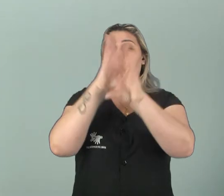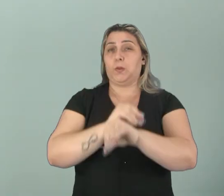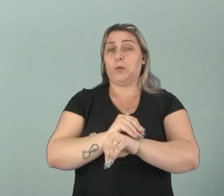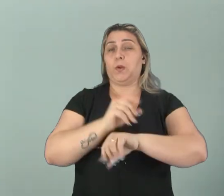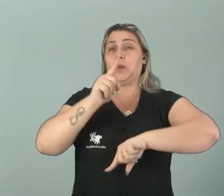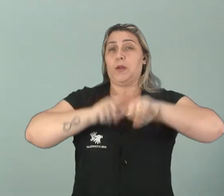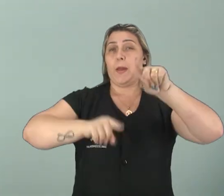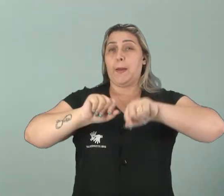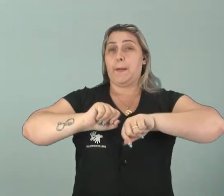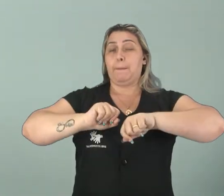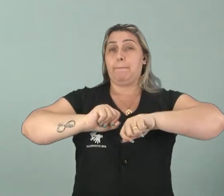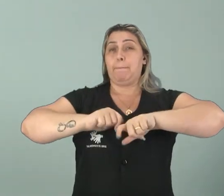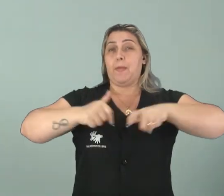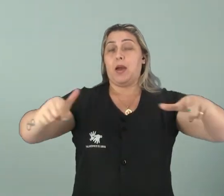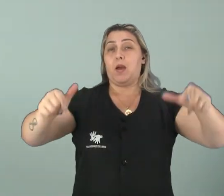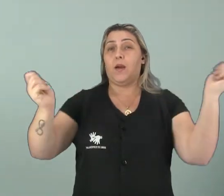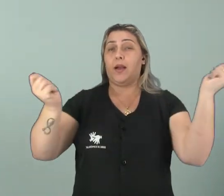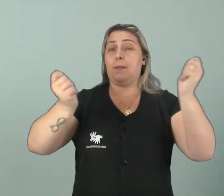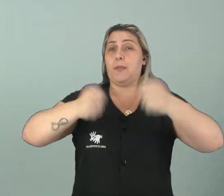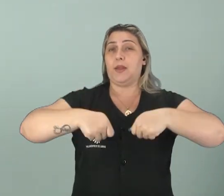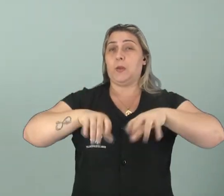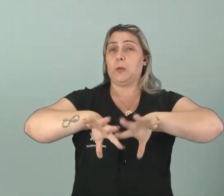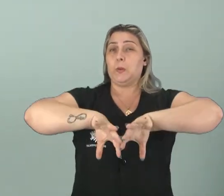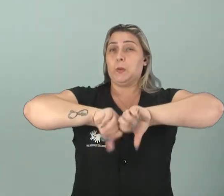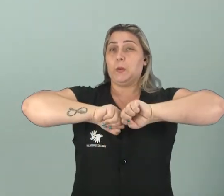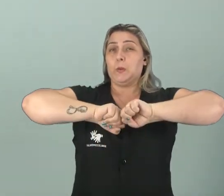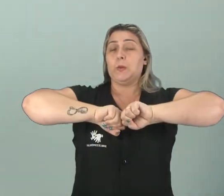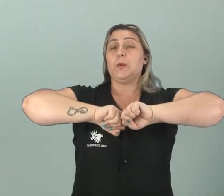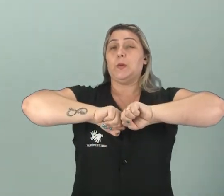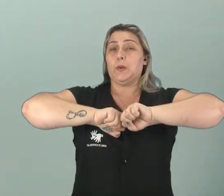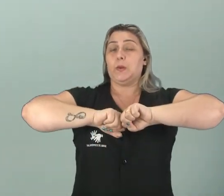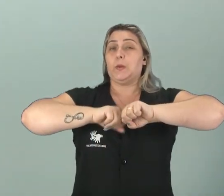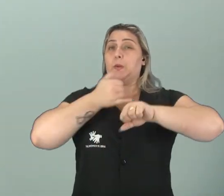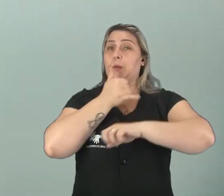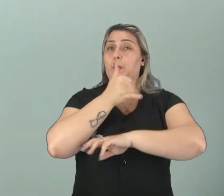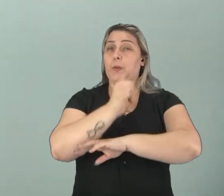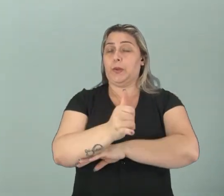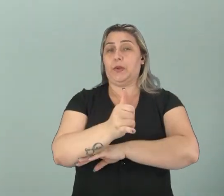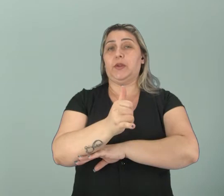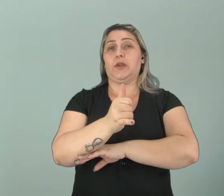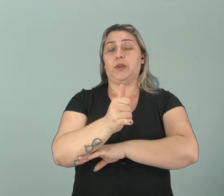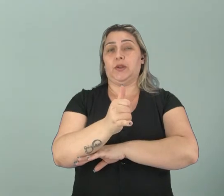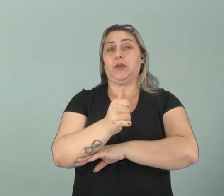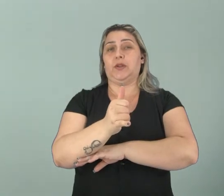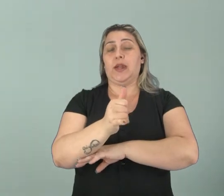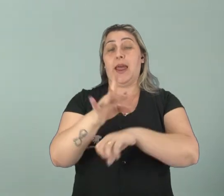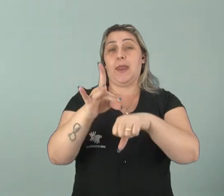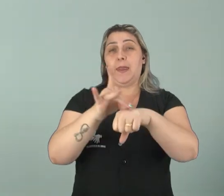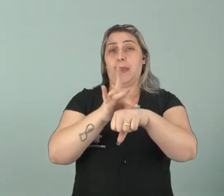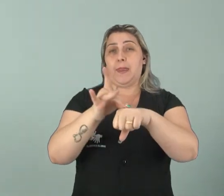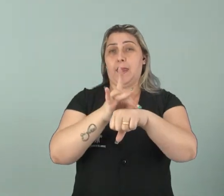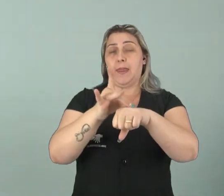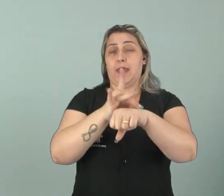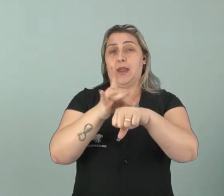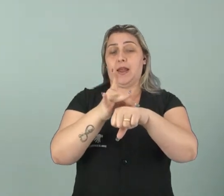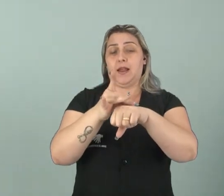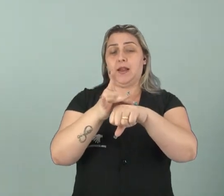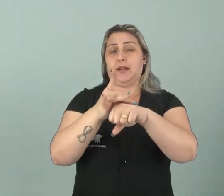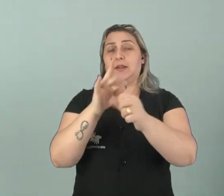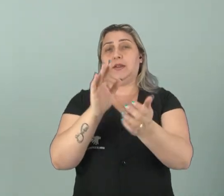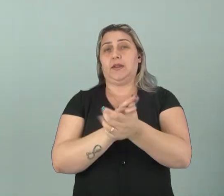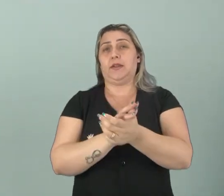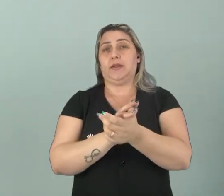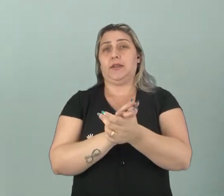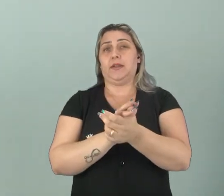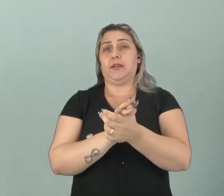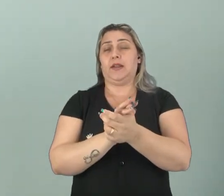corpo seja, maior a capacidade dele de absorver energia, de modo que se um é chamado de negro, e então